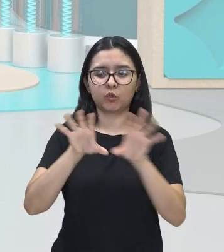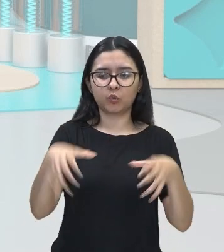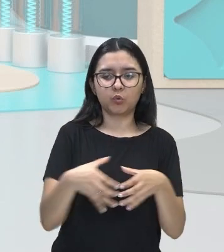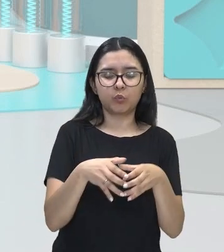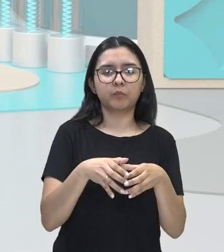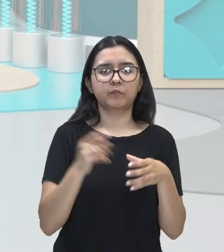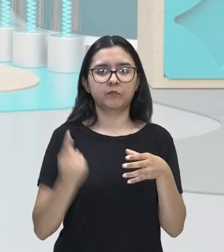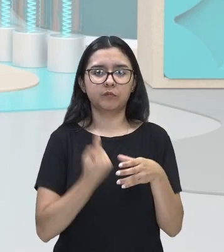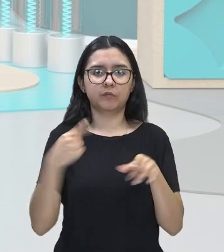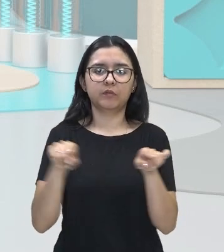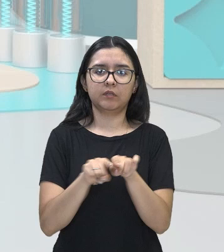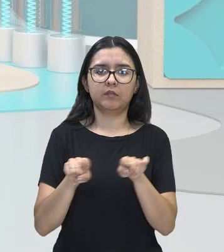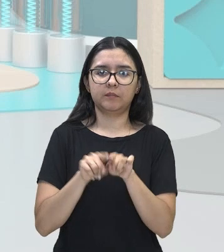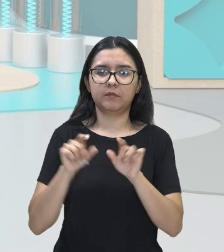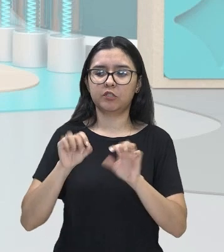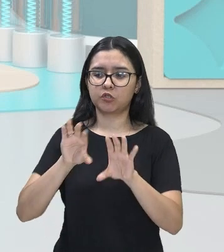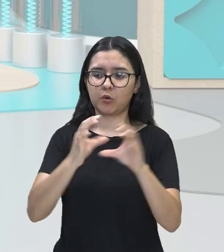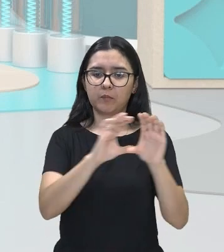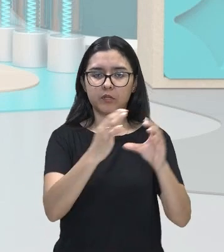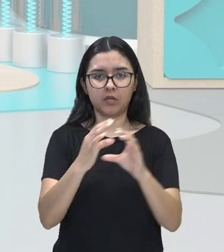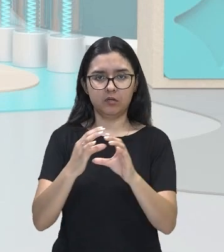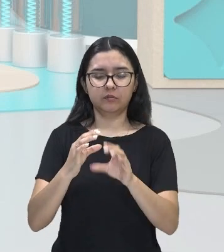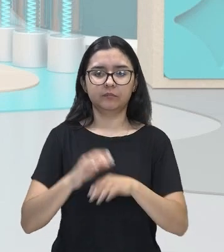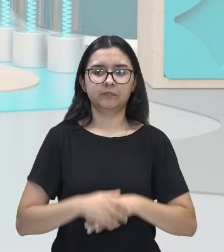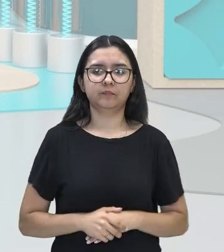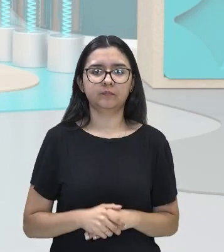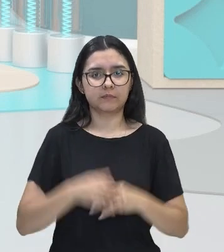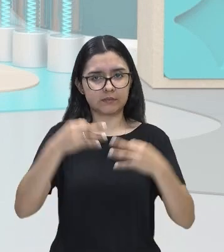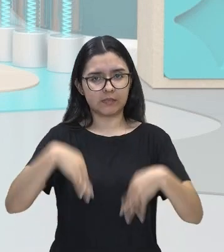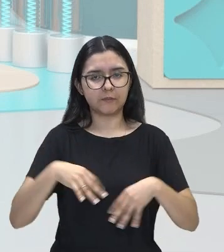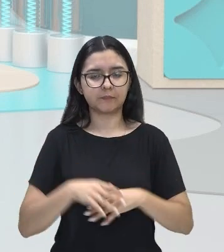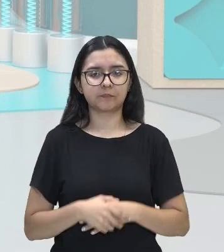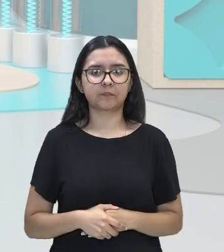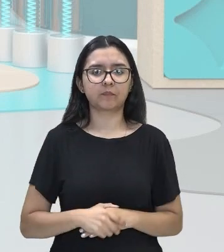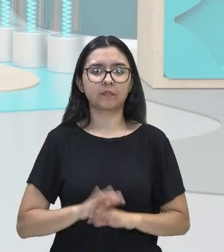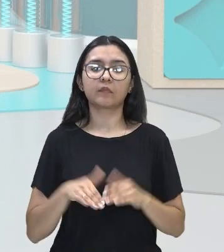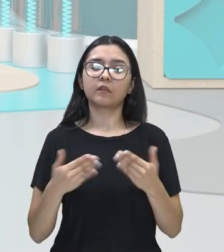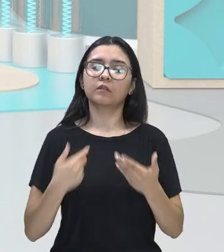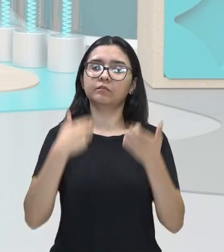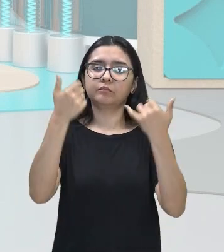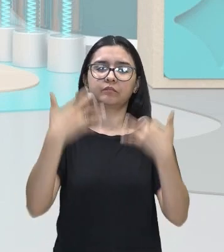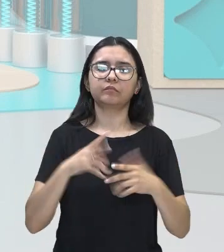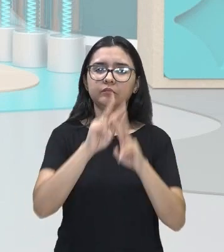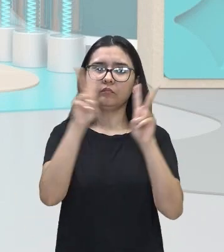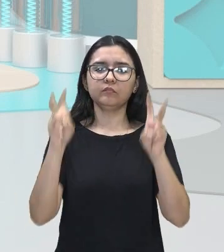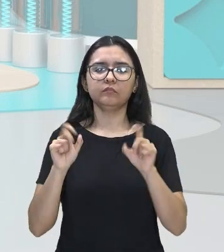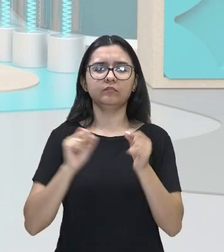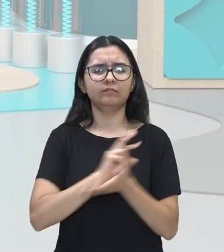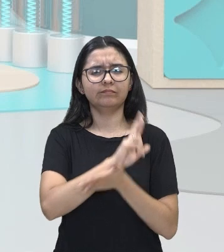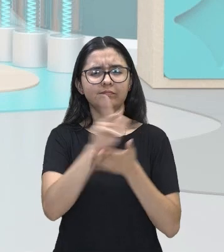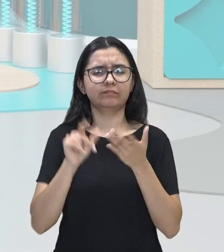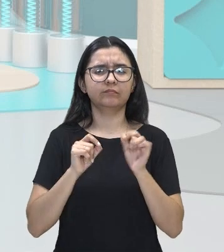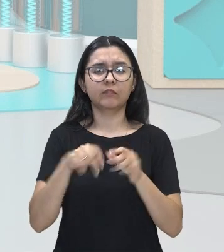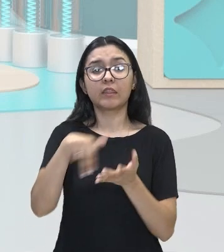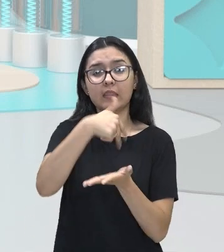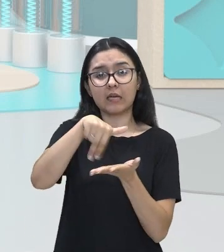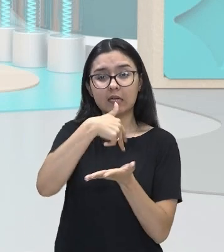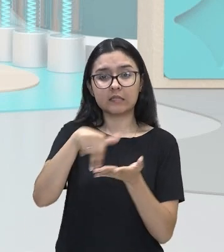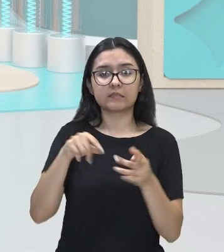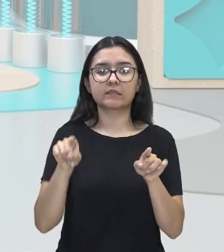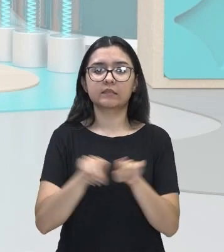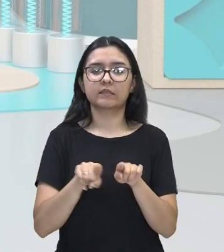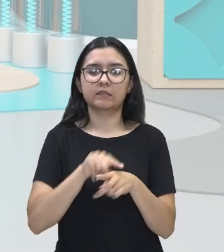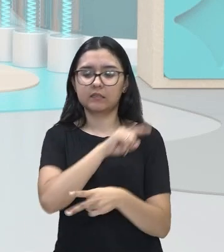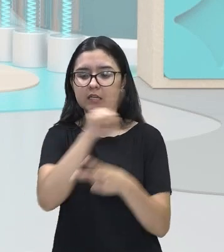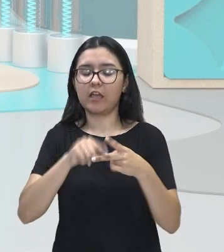indivíduo quanto entre as comunidades. Bom, turmas, nós falamos muito sobre a dança, falamos sobre